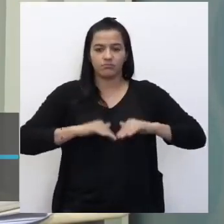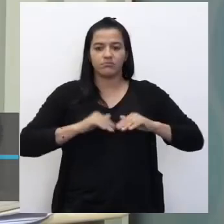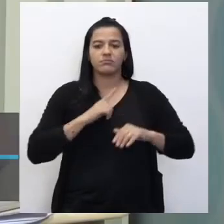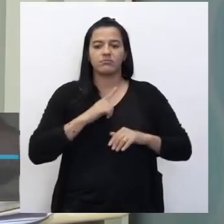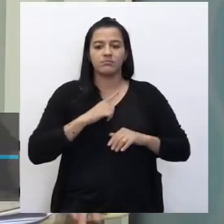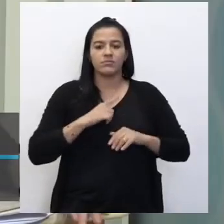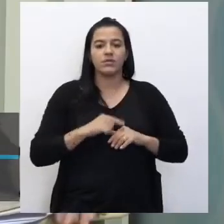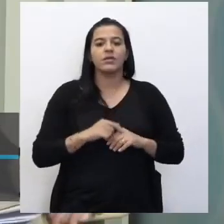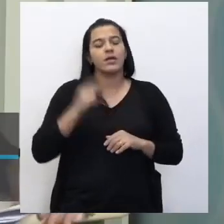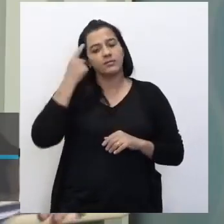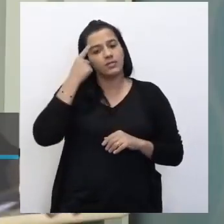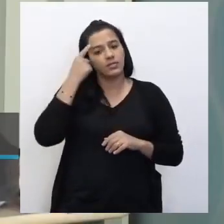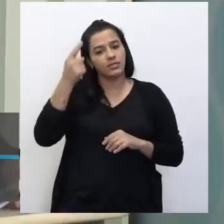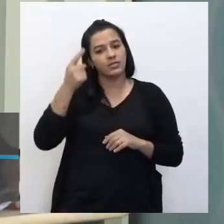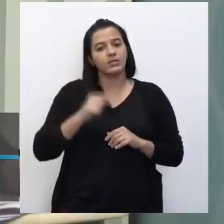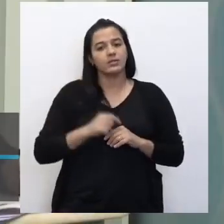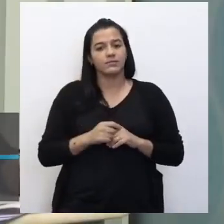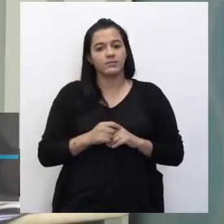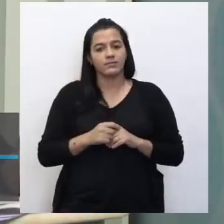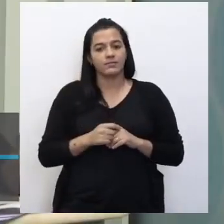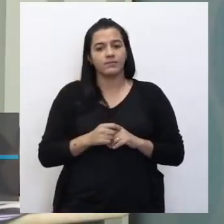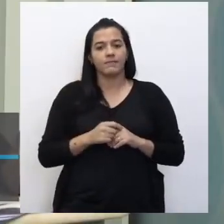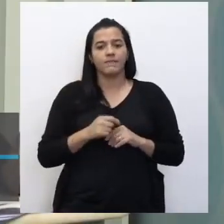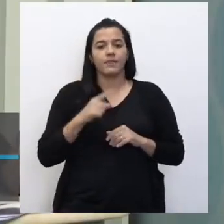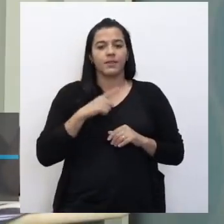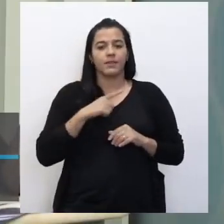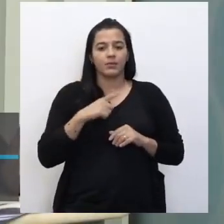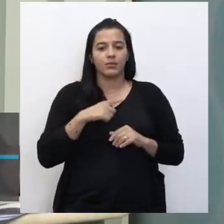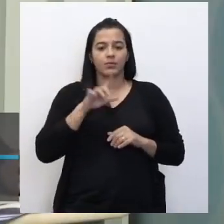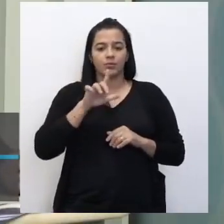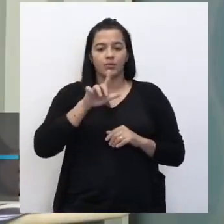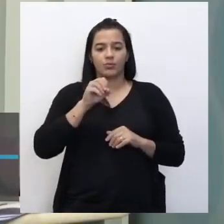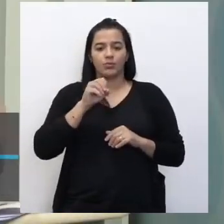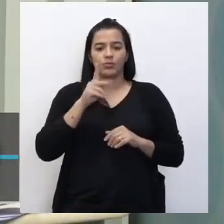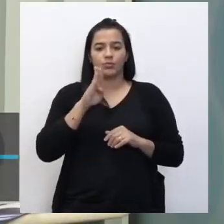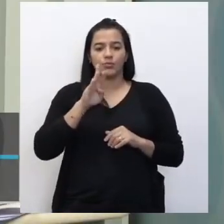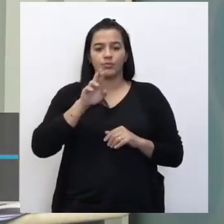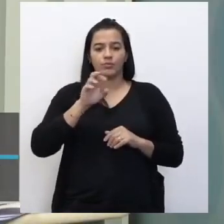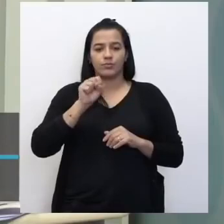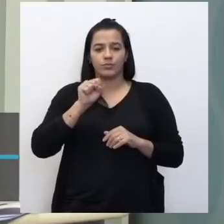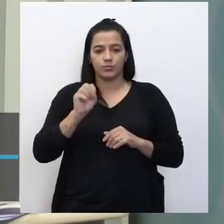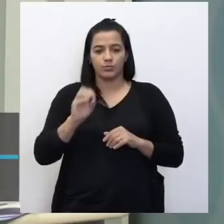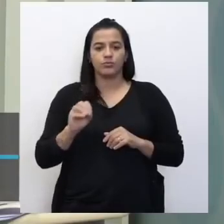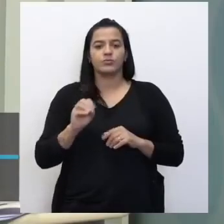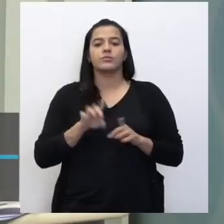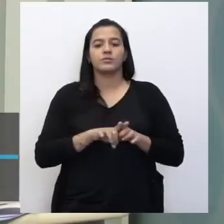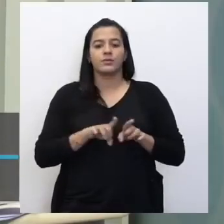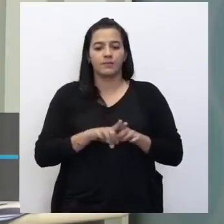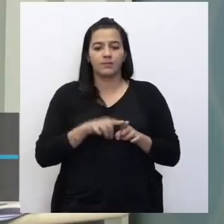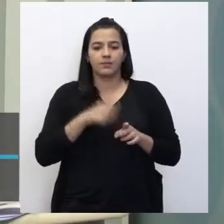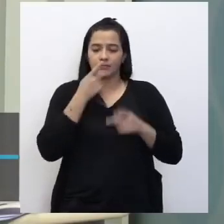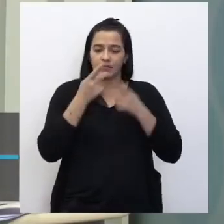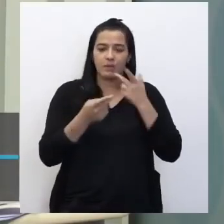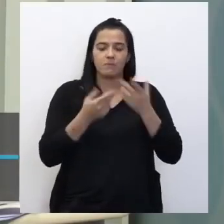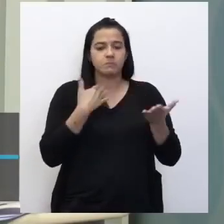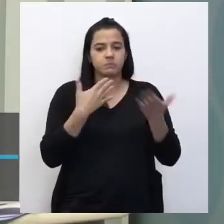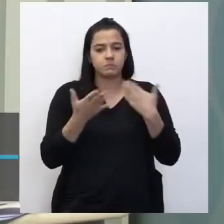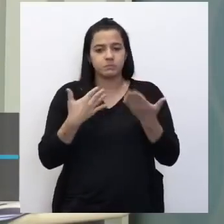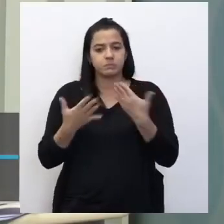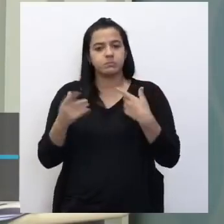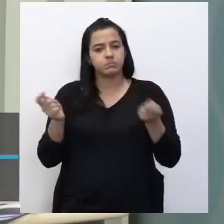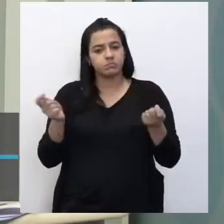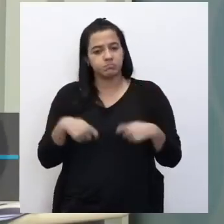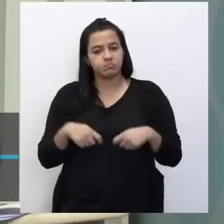do Lombroso, a gente pode ainda trazer o Gobineau, né, para essa discussão. E aí a